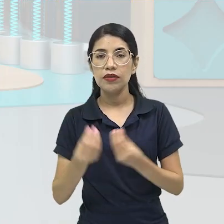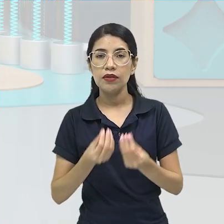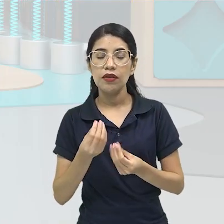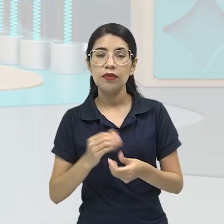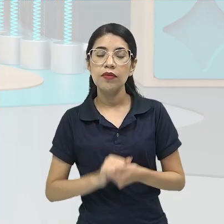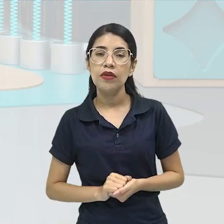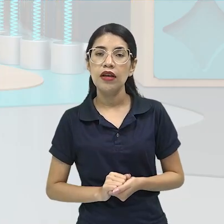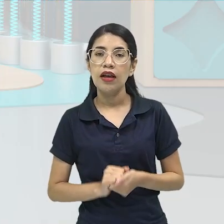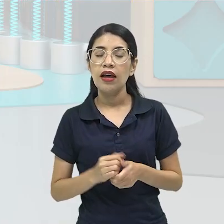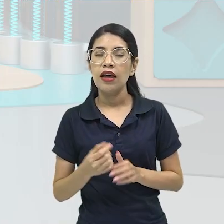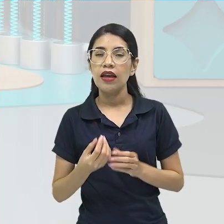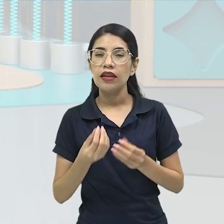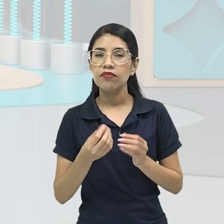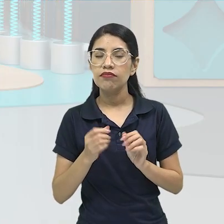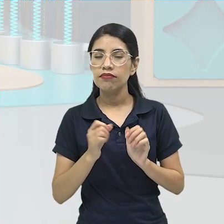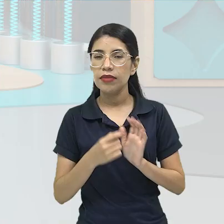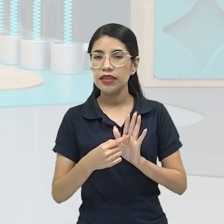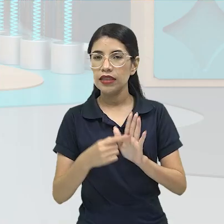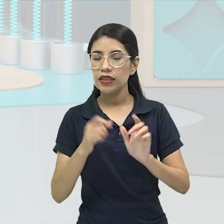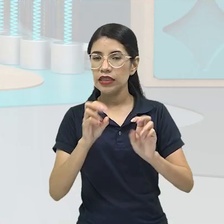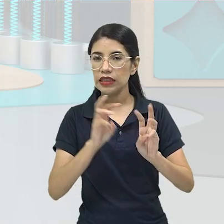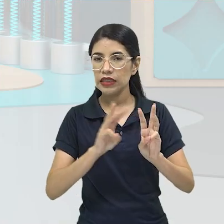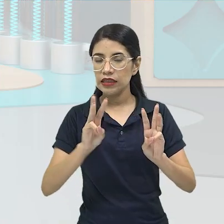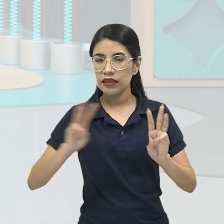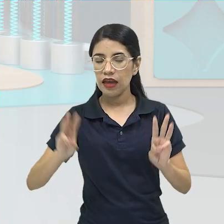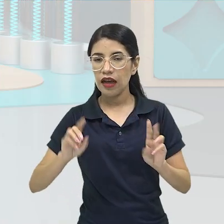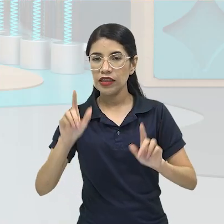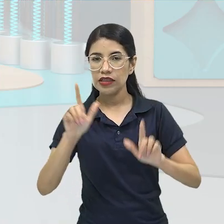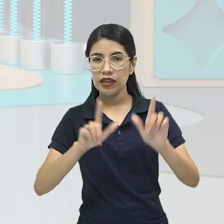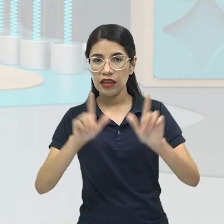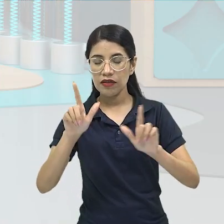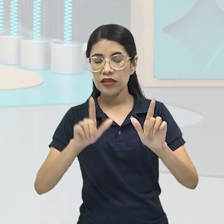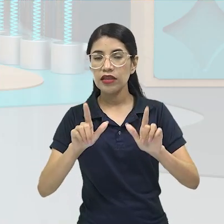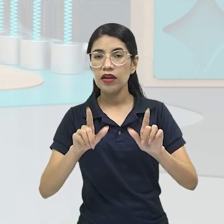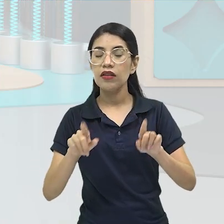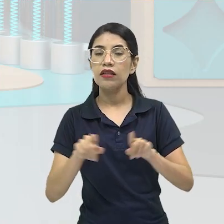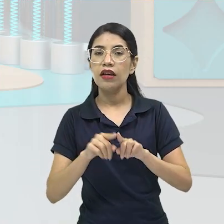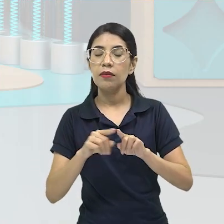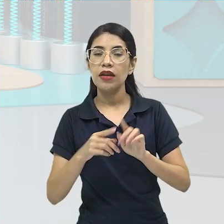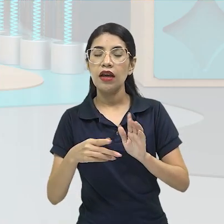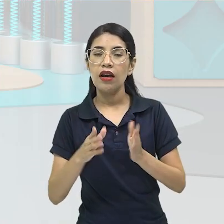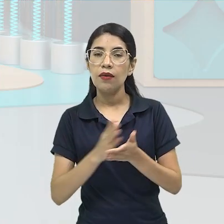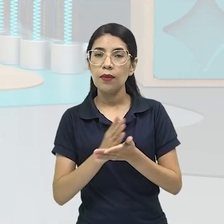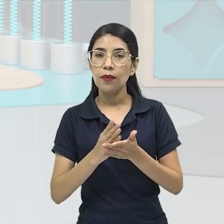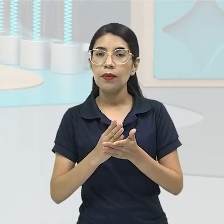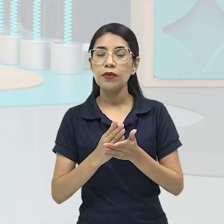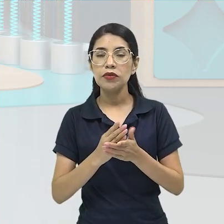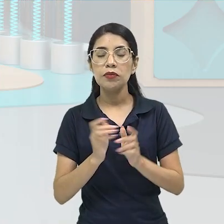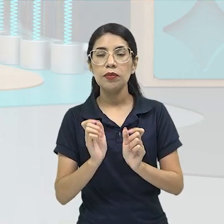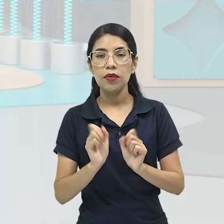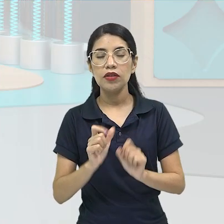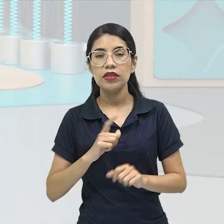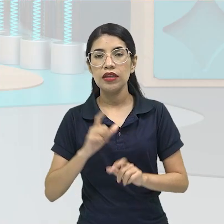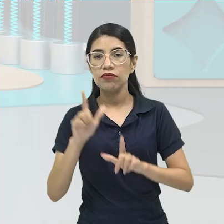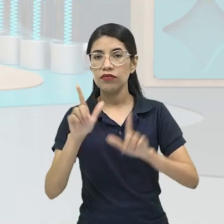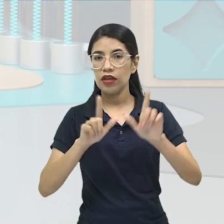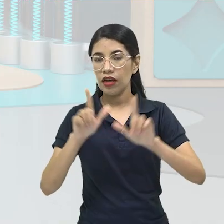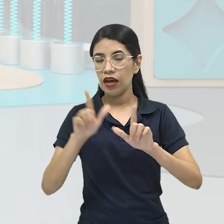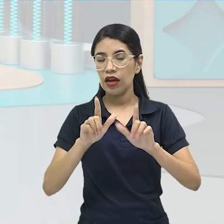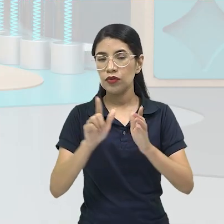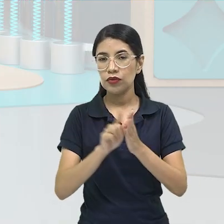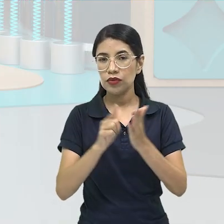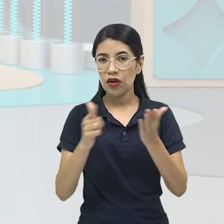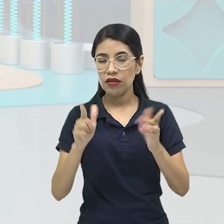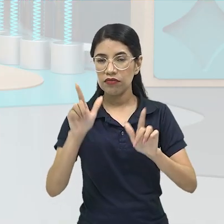quê? De sites, de televisão, vai ter alguns sites específicos de divulgação científica, às vezes na própria televisão aberta, um